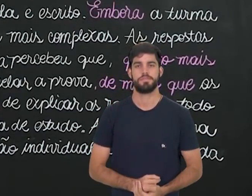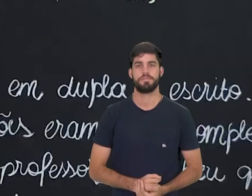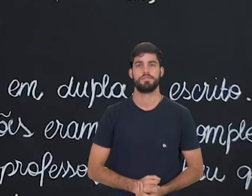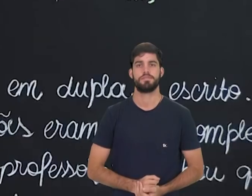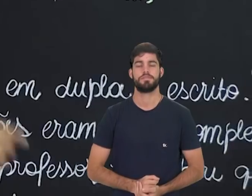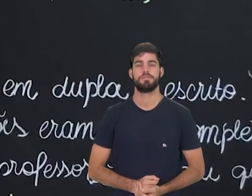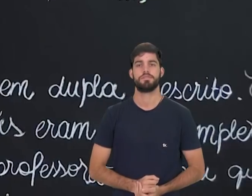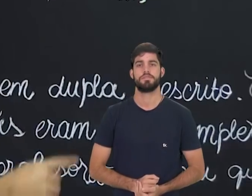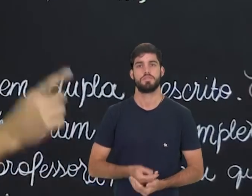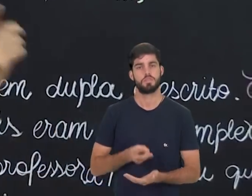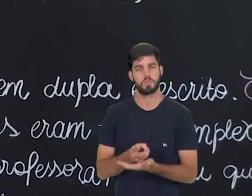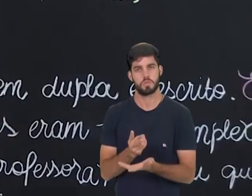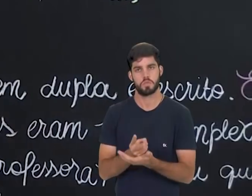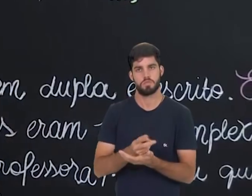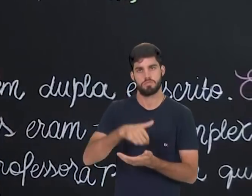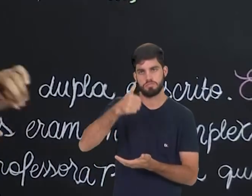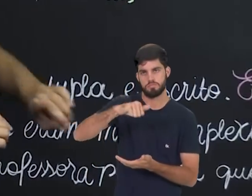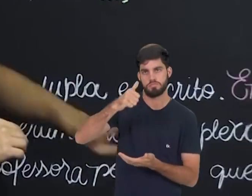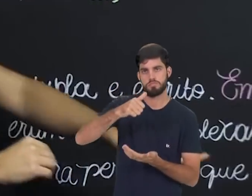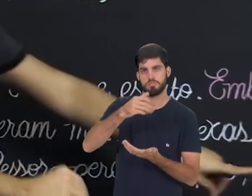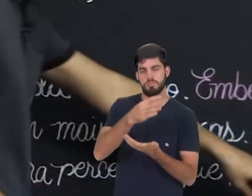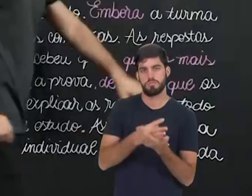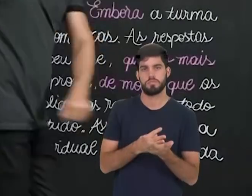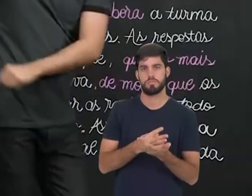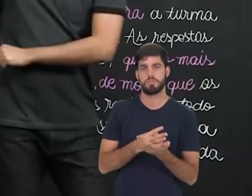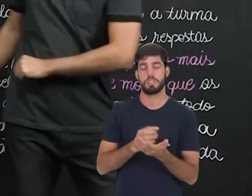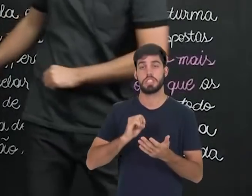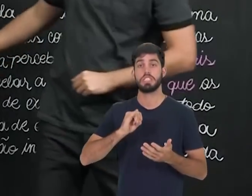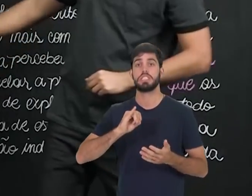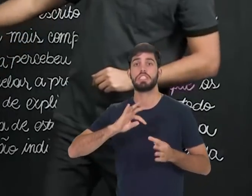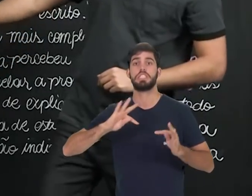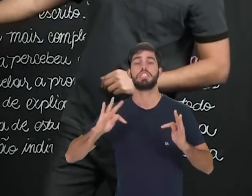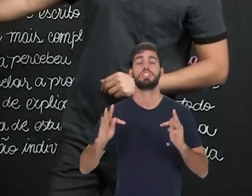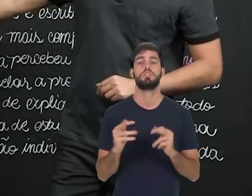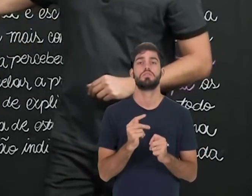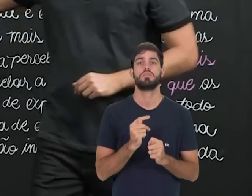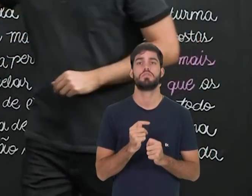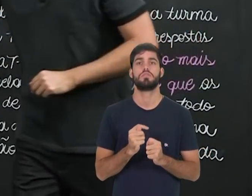finalidade. Continuando a análise do nosso parágrafo, observe. Se todo mundo